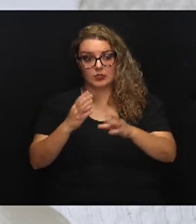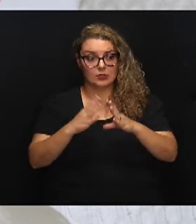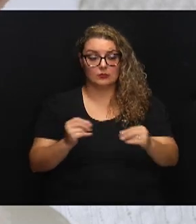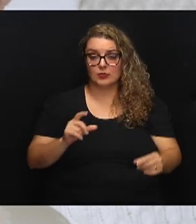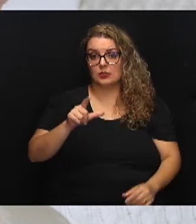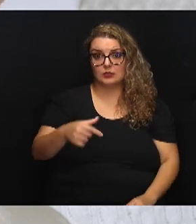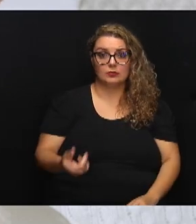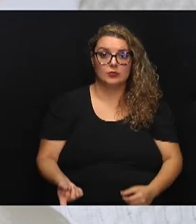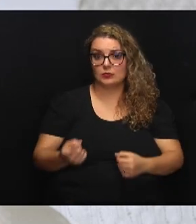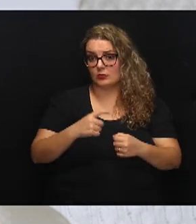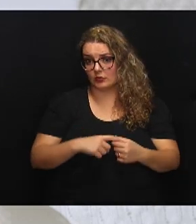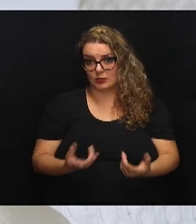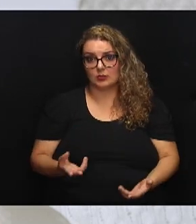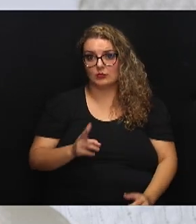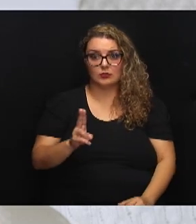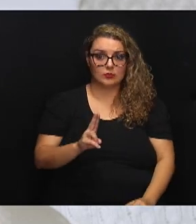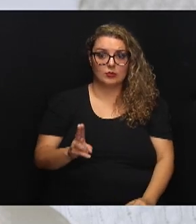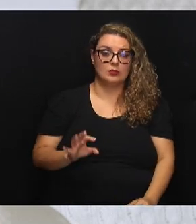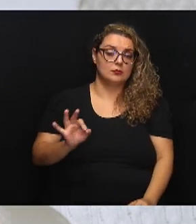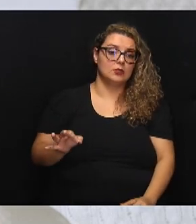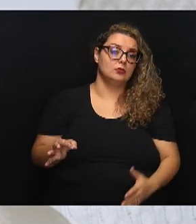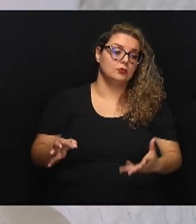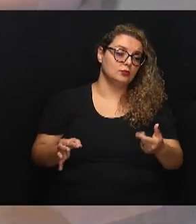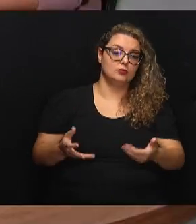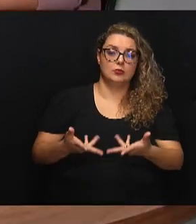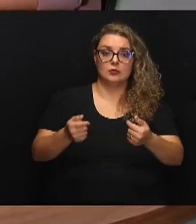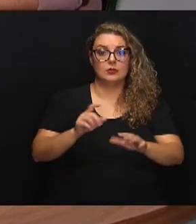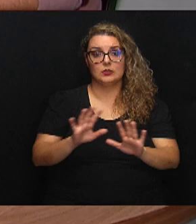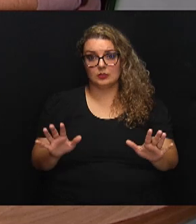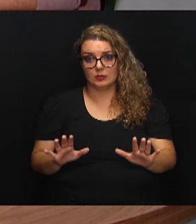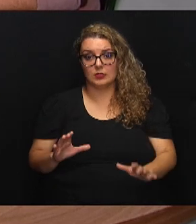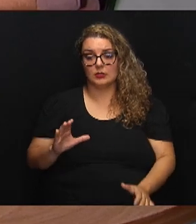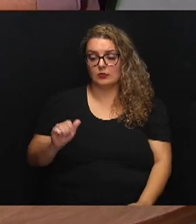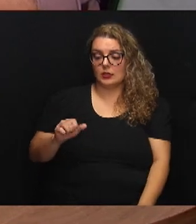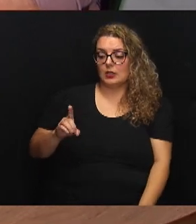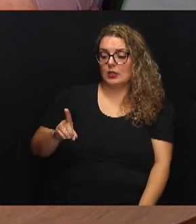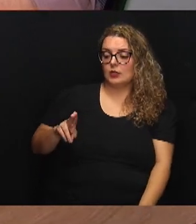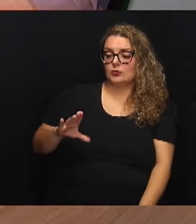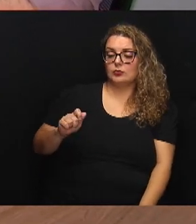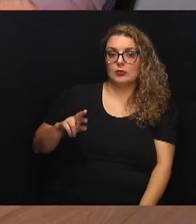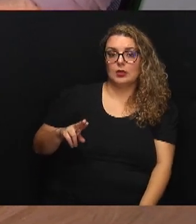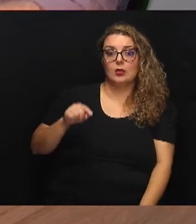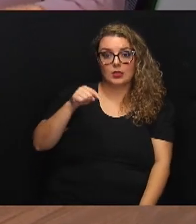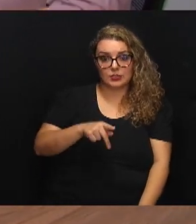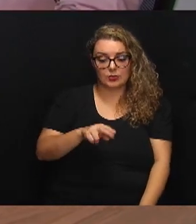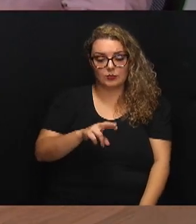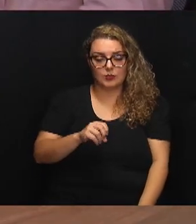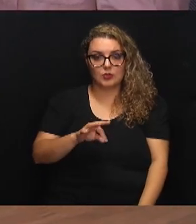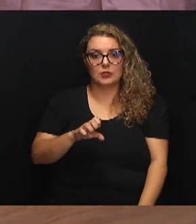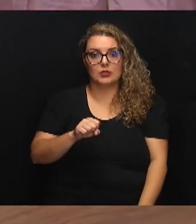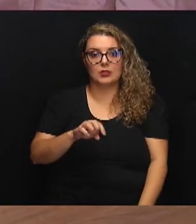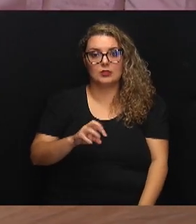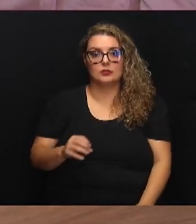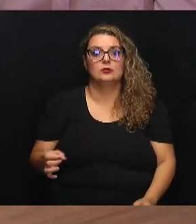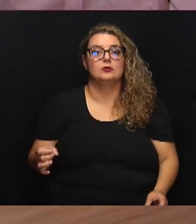voltar com 5 nomes, com o nome limpo, tudo maravilhoso. Então, quando você vê caducar, significa que esse protesto, ele deixa de sumir. Mas a dívida